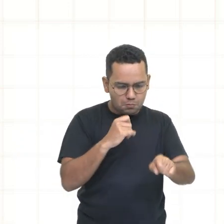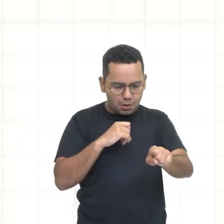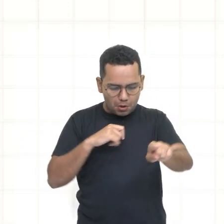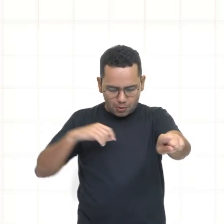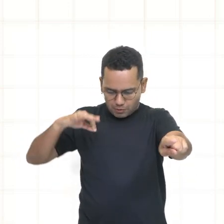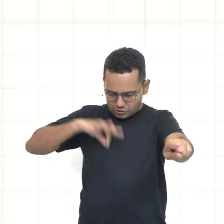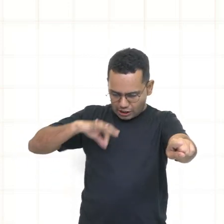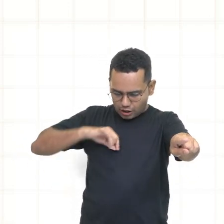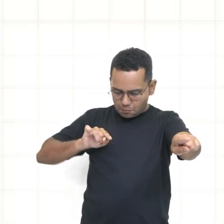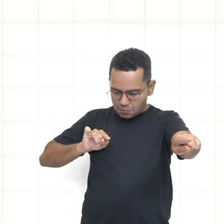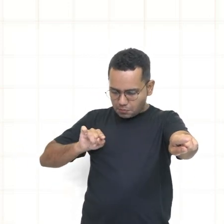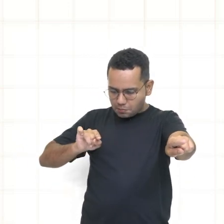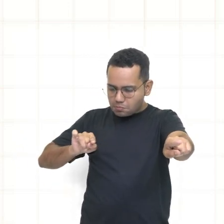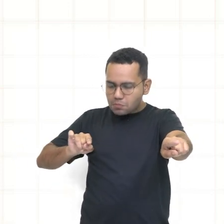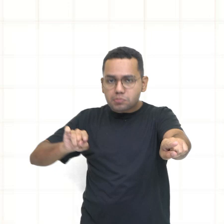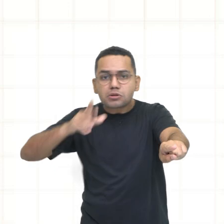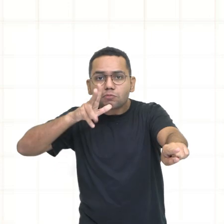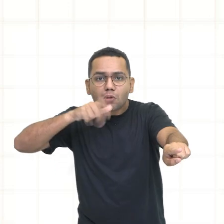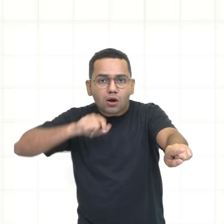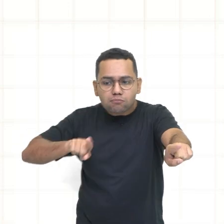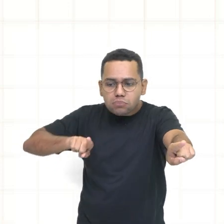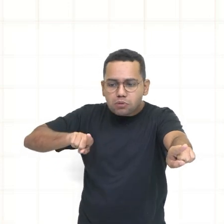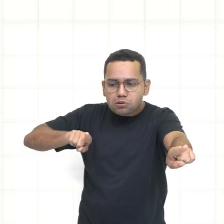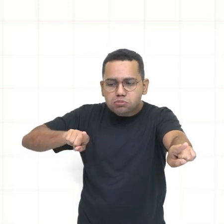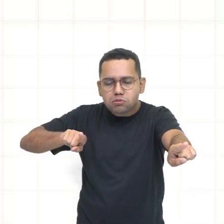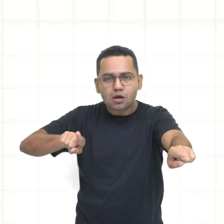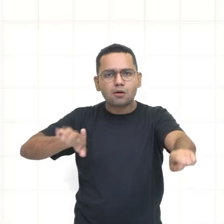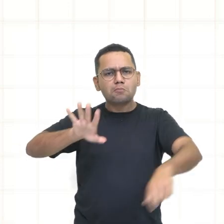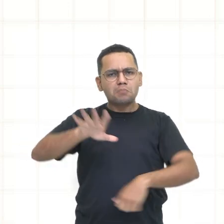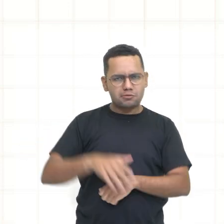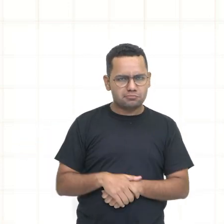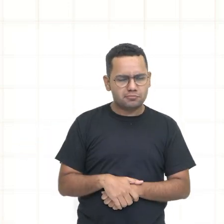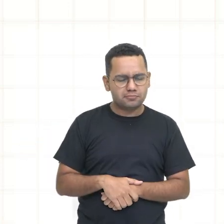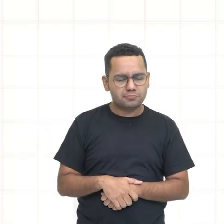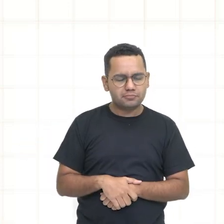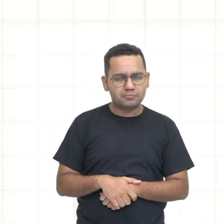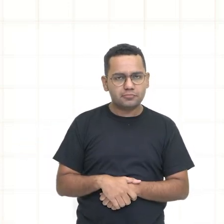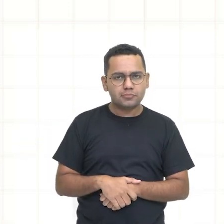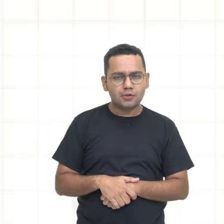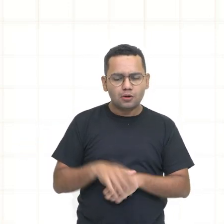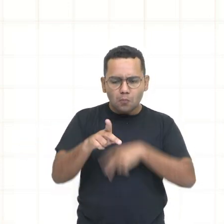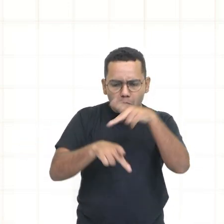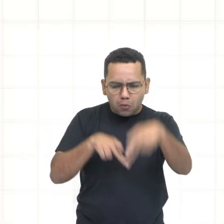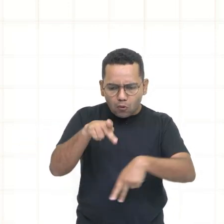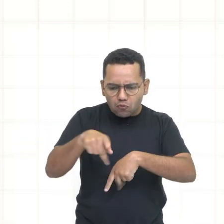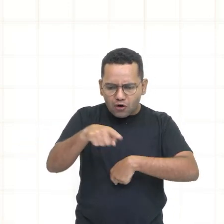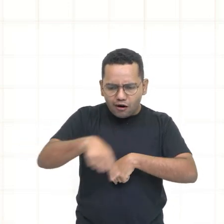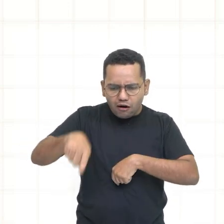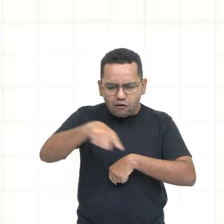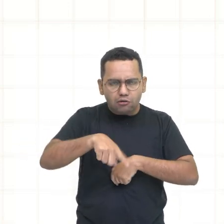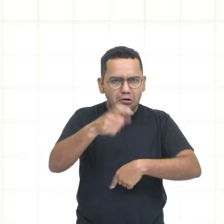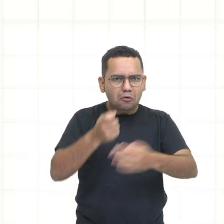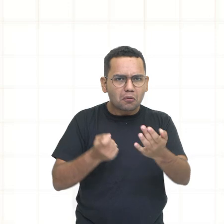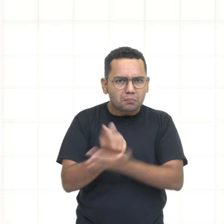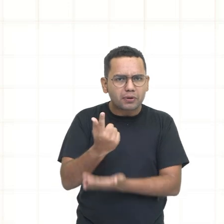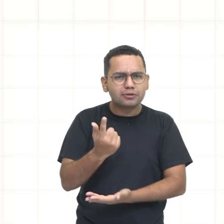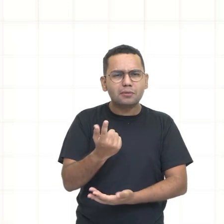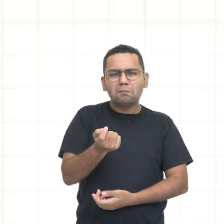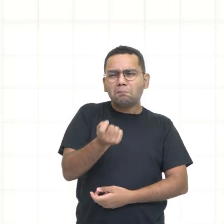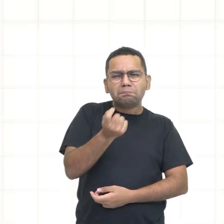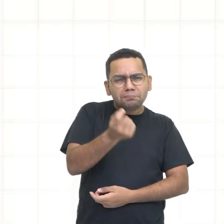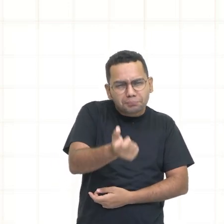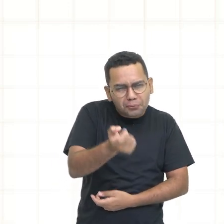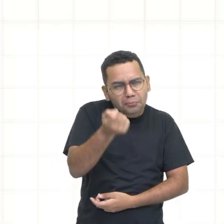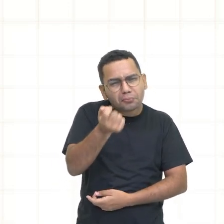produtos. Logo, o poder de compra do brasileiro, ele ficou cada vez mais baixo, ou seja, eles não conseguiam